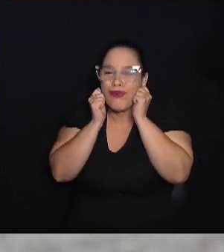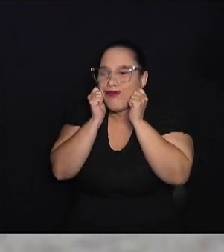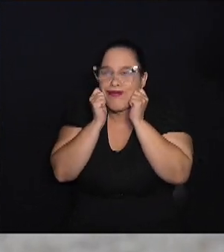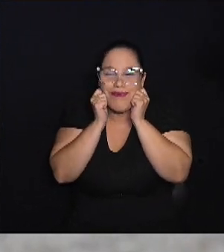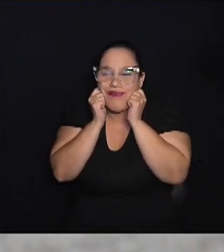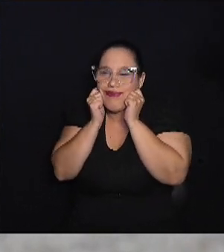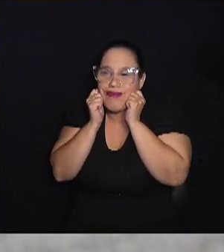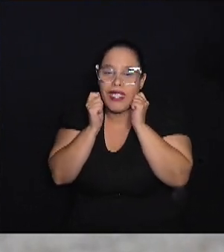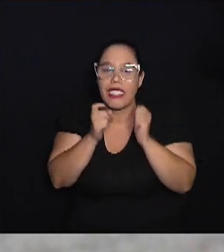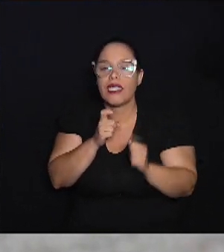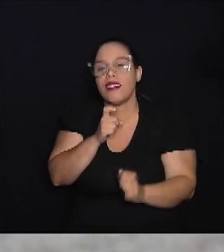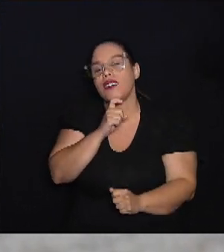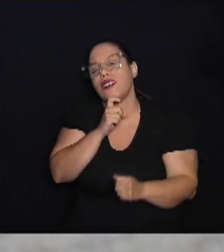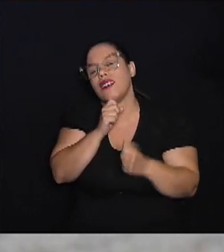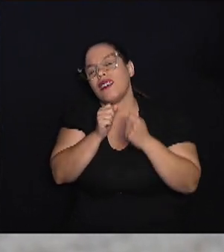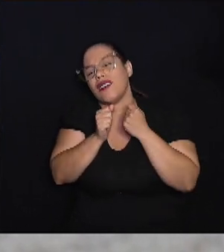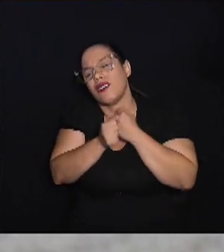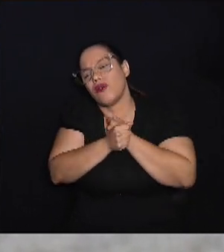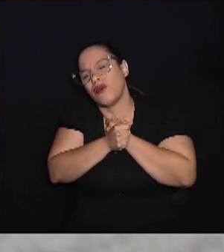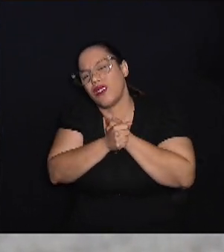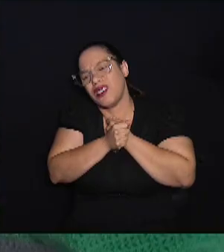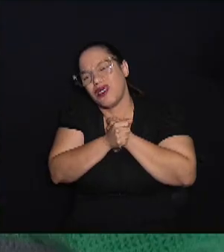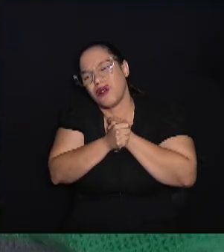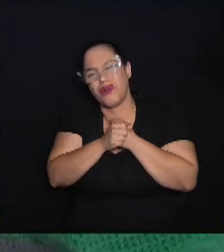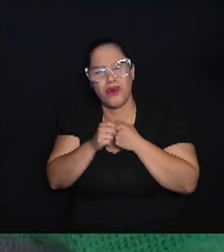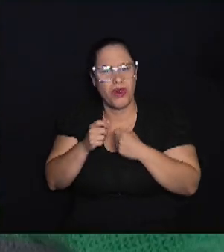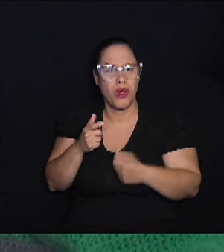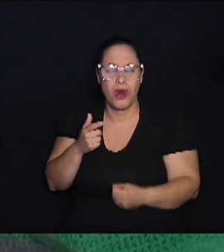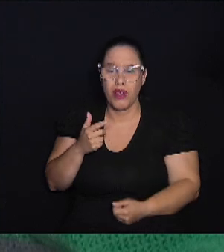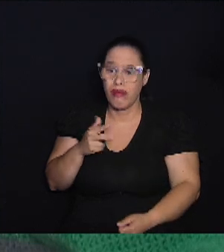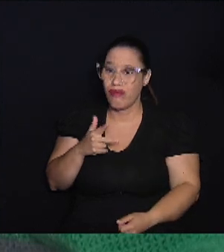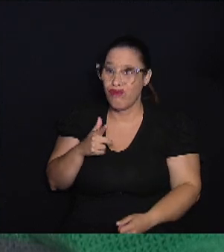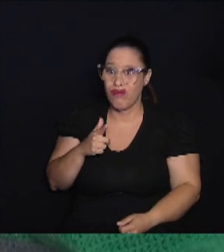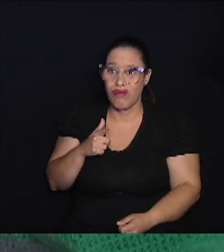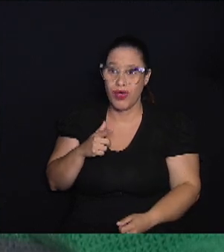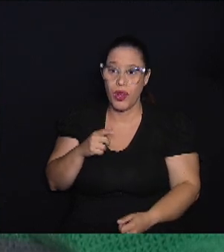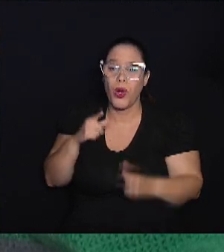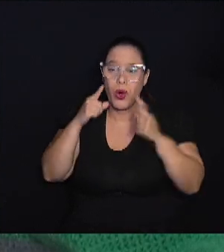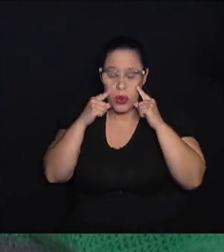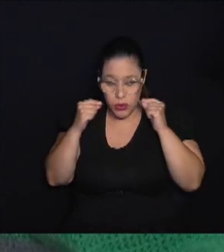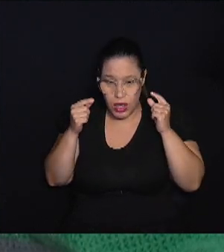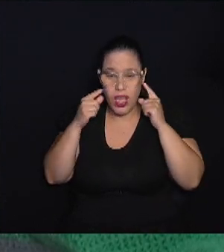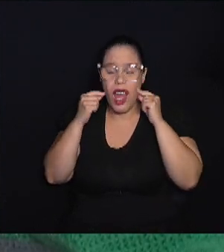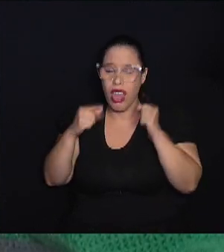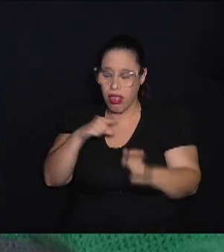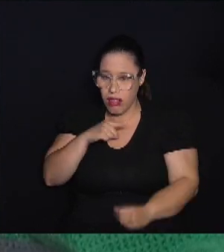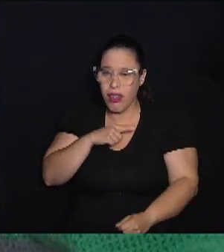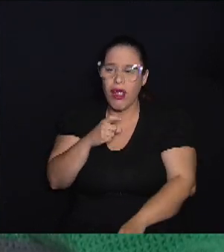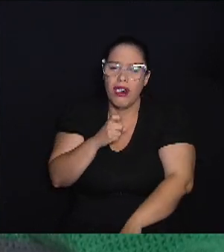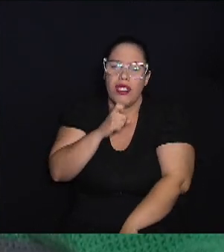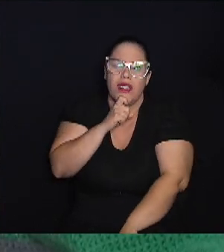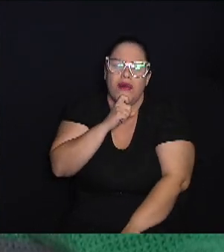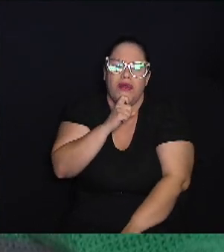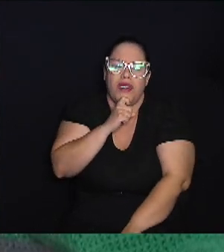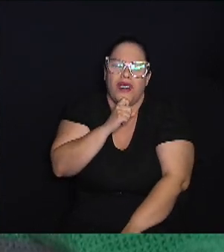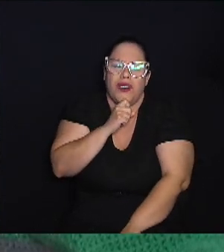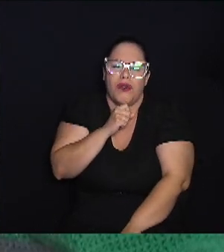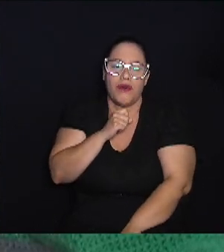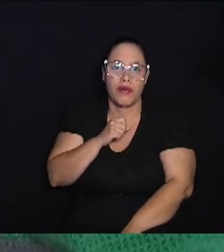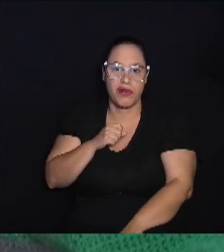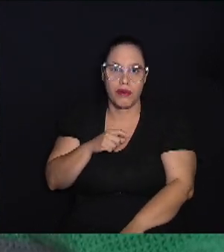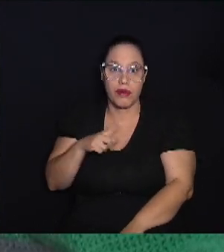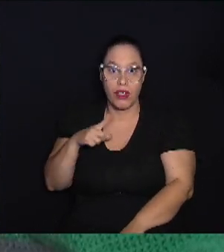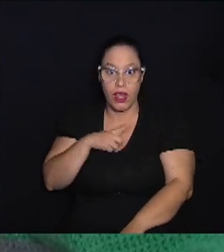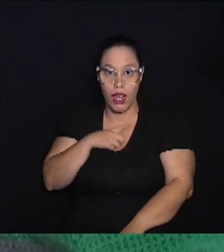dias muito frios, isso não é o suficiente. Os gatinhos também sentem frio, tá? Tem hoje nas lojas também